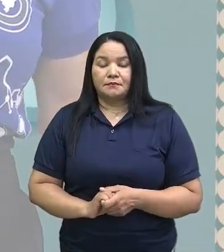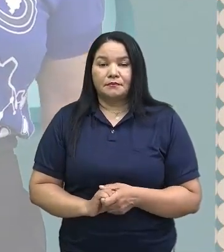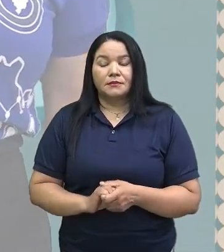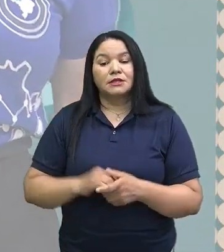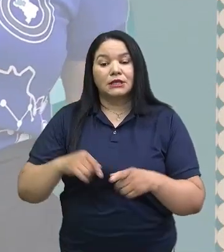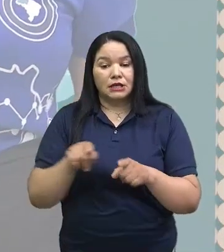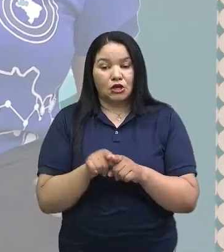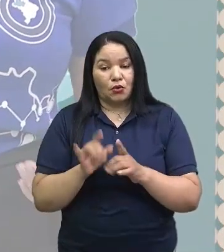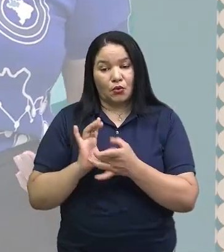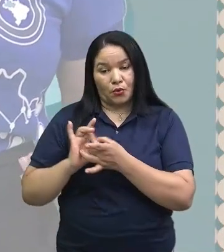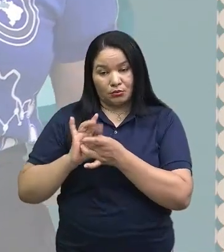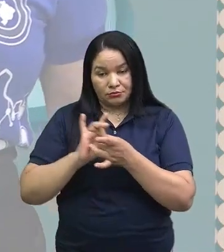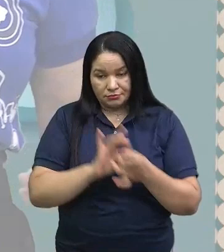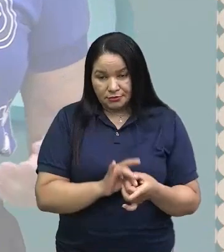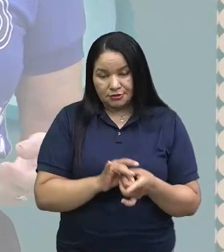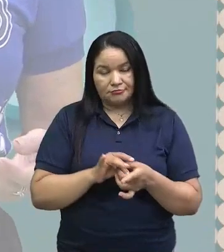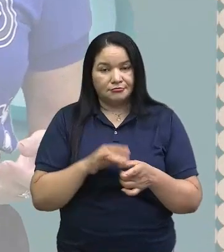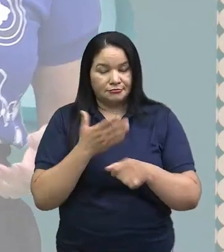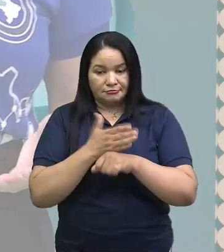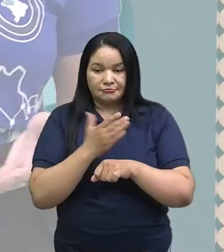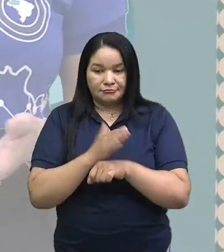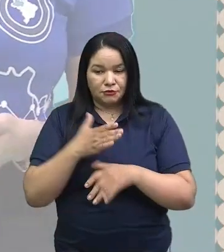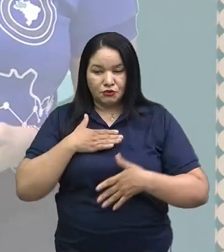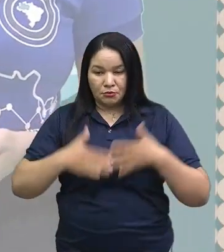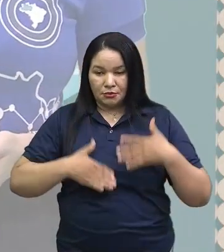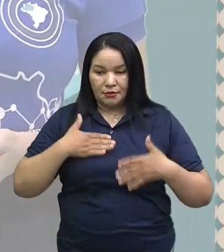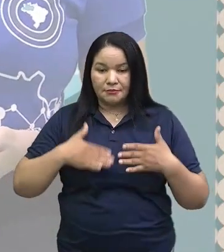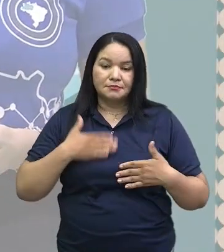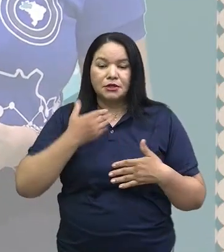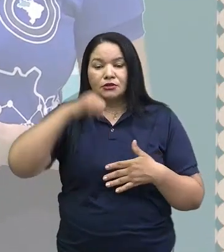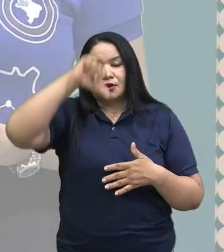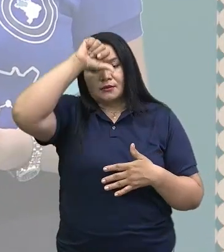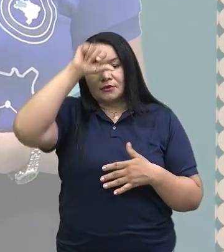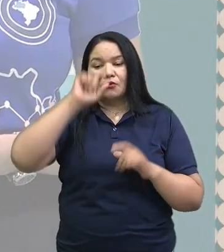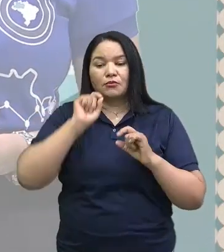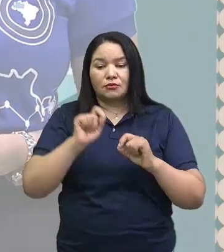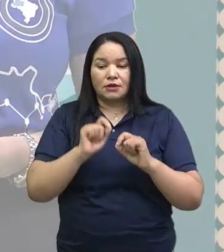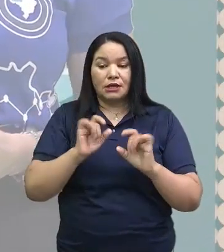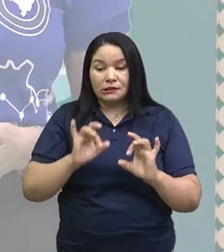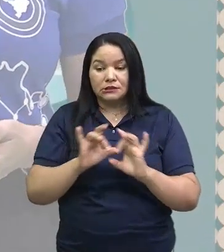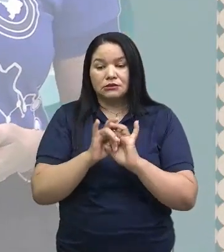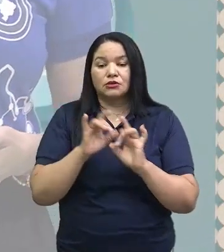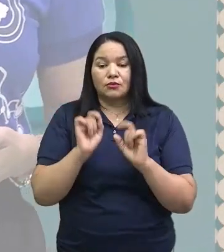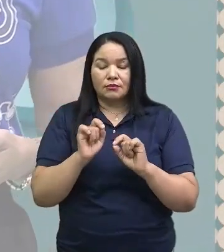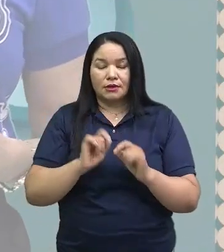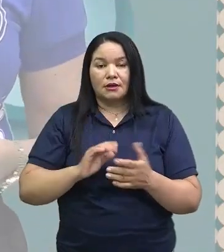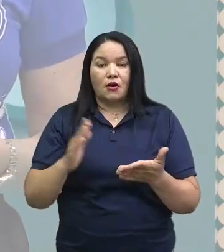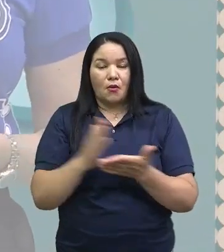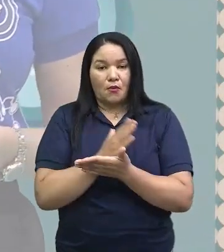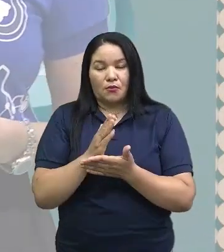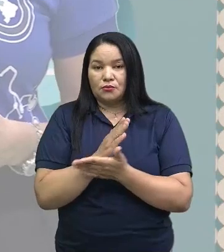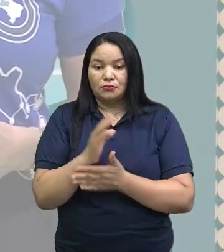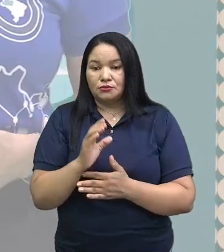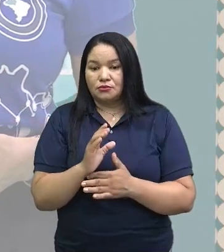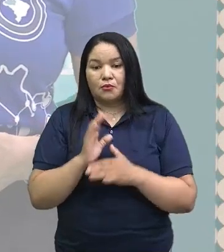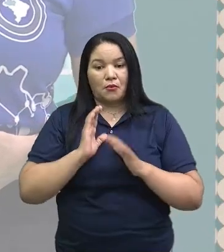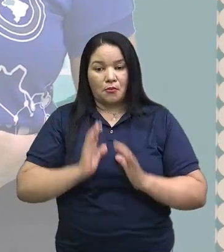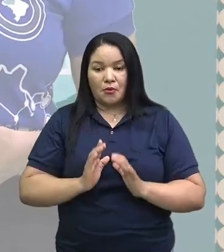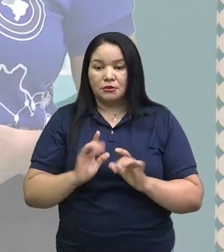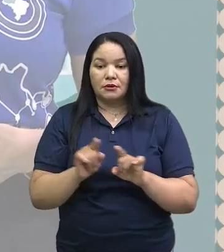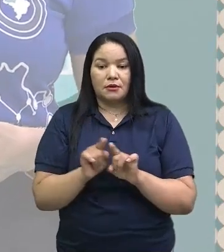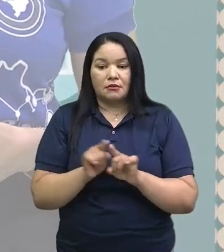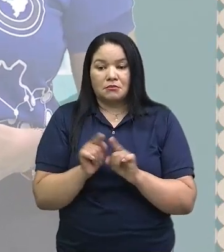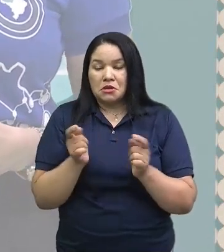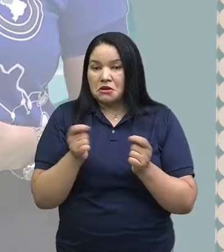No contexto das práticas corporais, estereotipos se manifestam quando se associa a determinados comportamentos ou